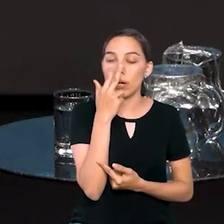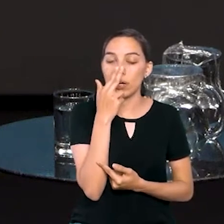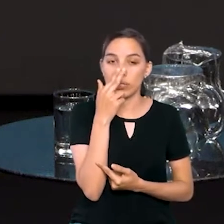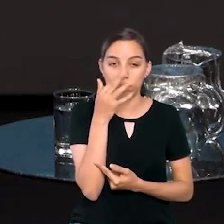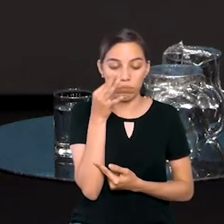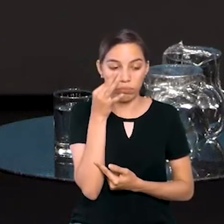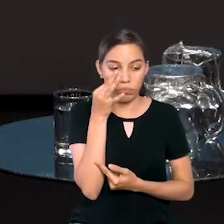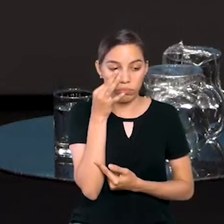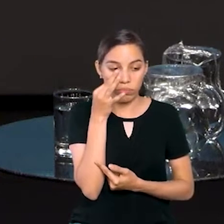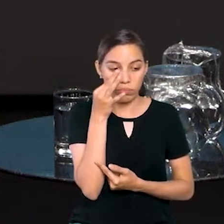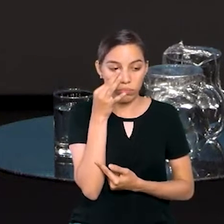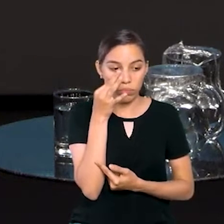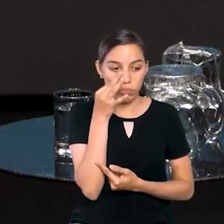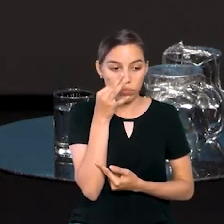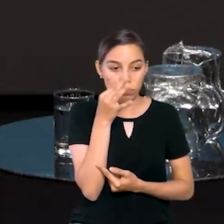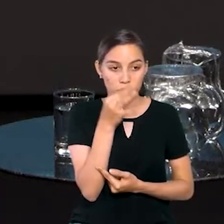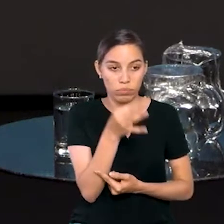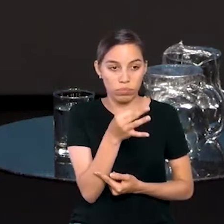observação